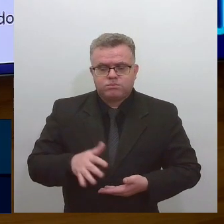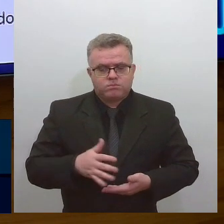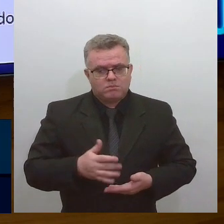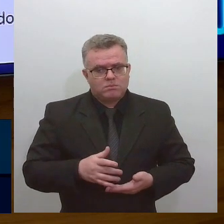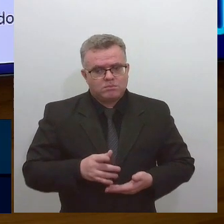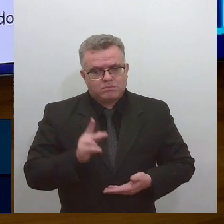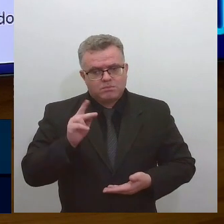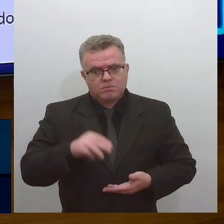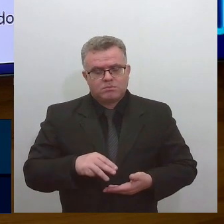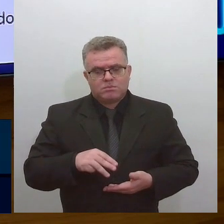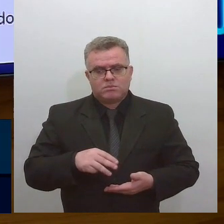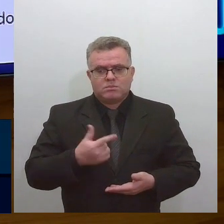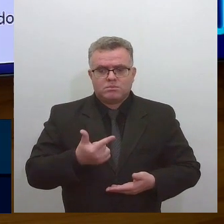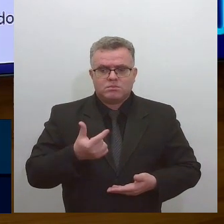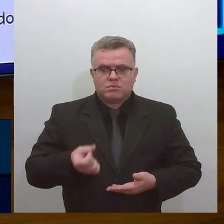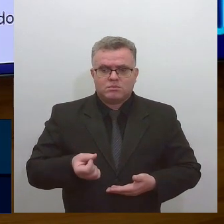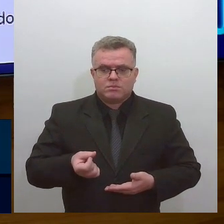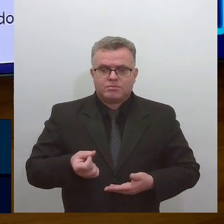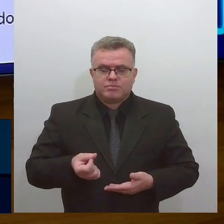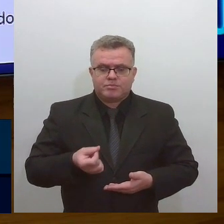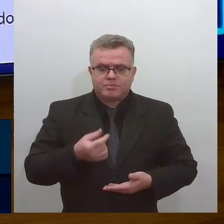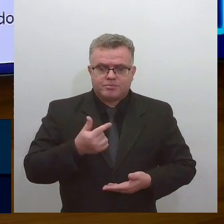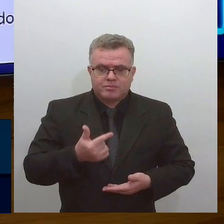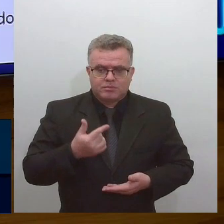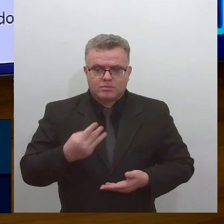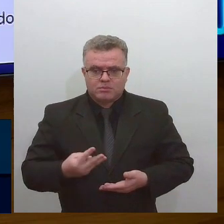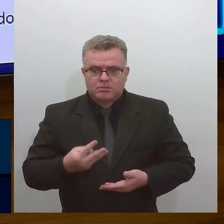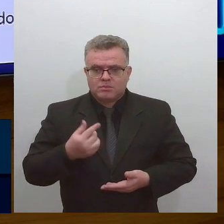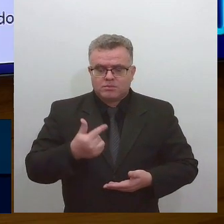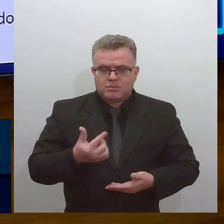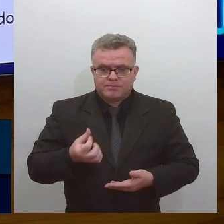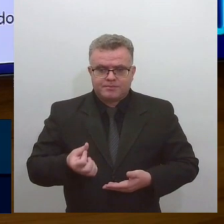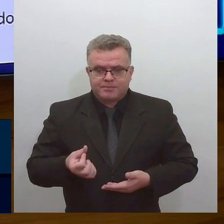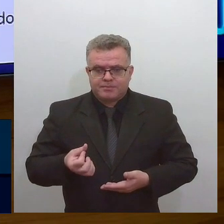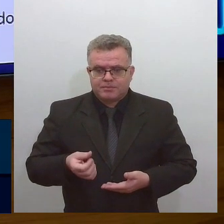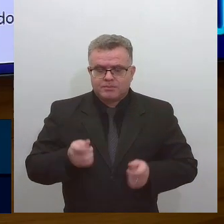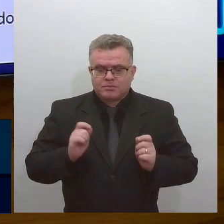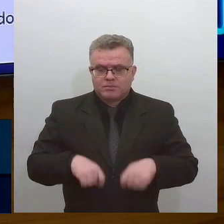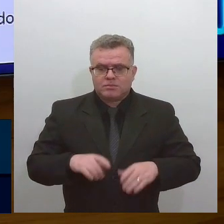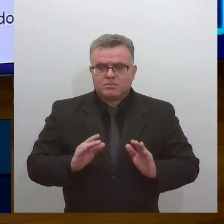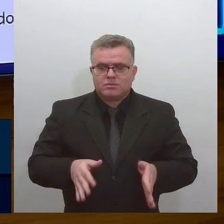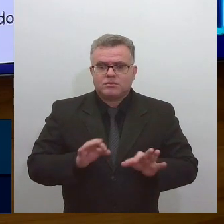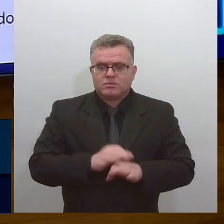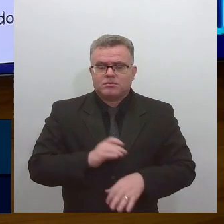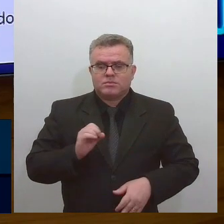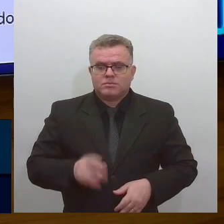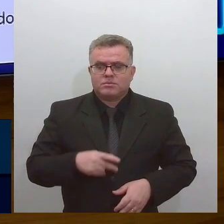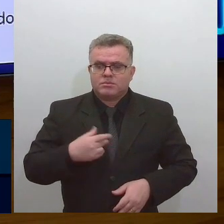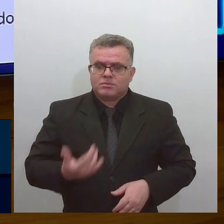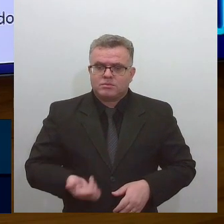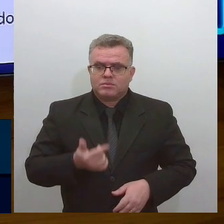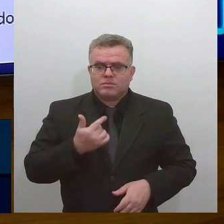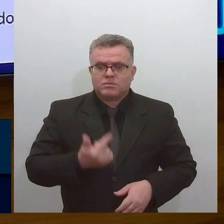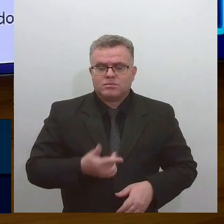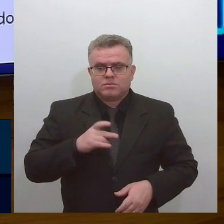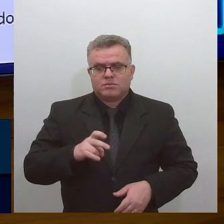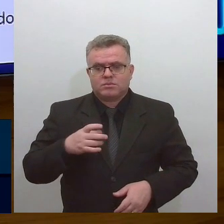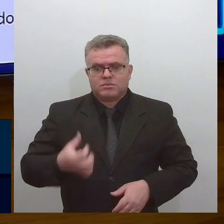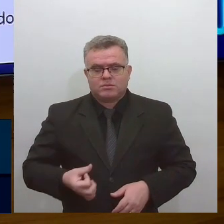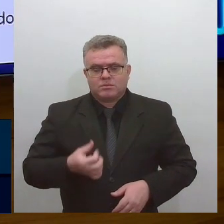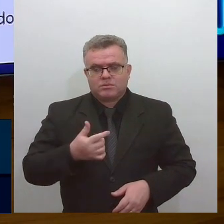26 que já foi até liberada ao tráfego entre 53 e 77 a gente tá duplicando do